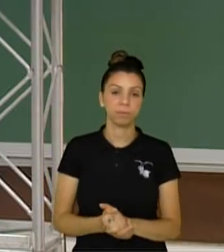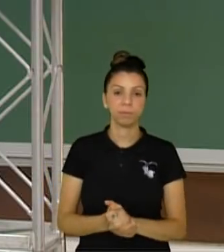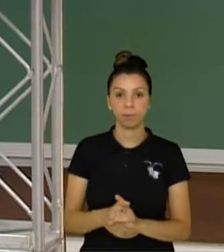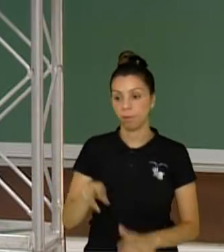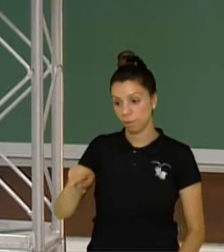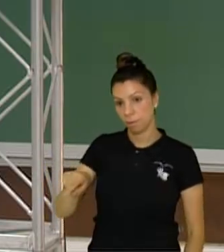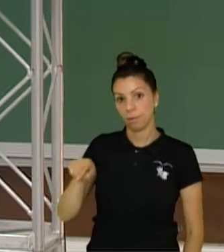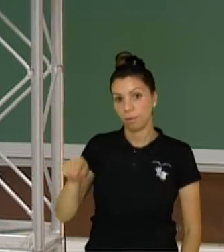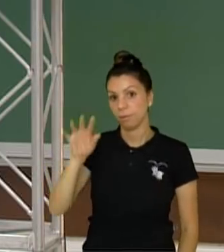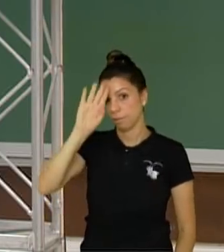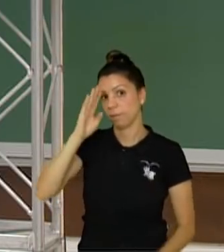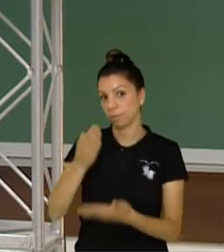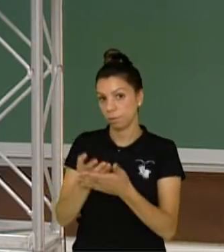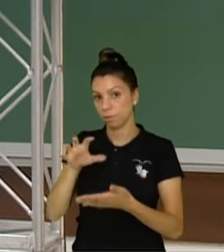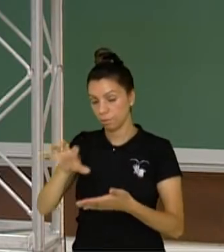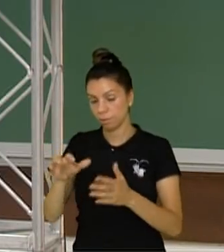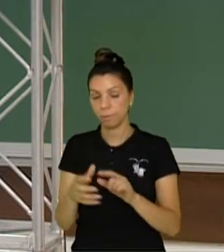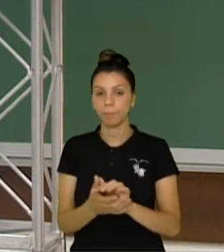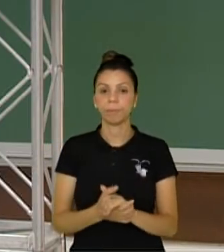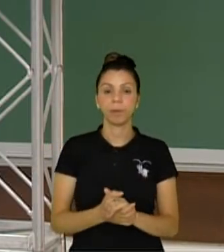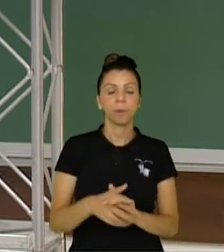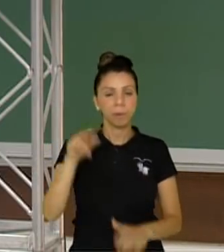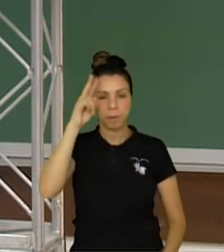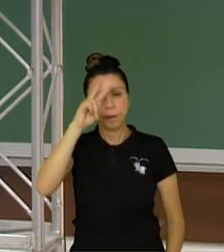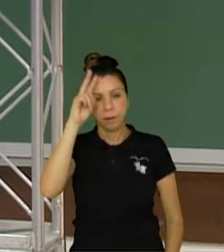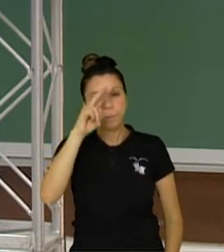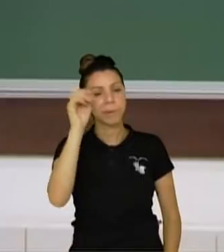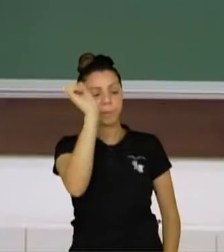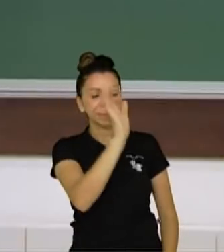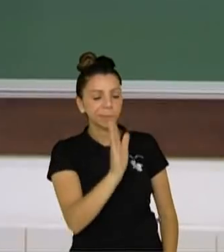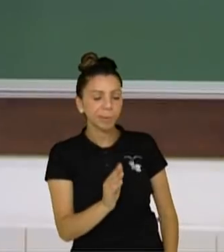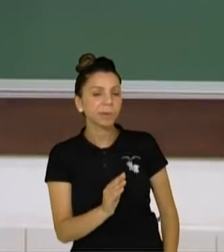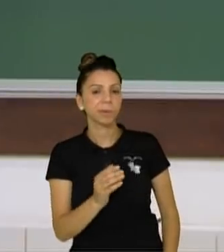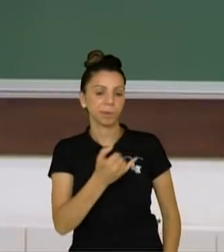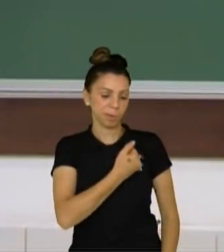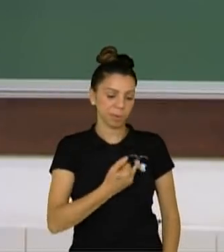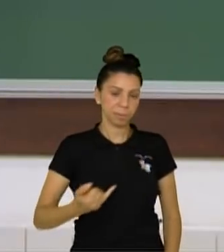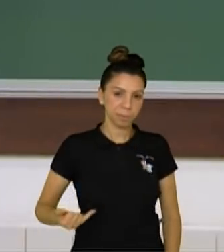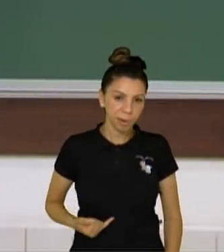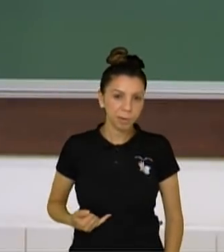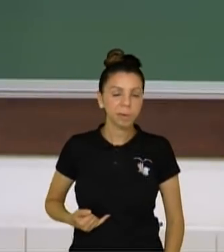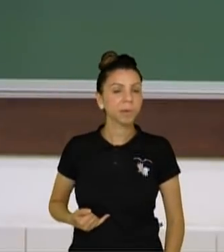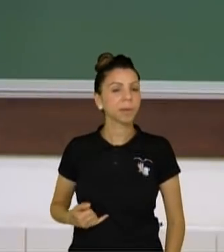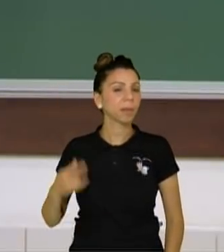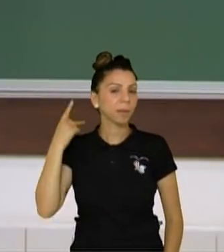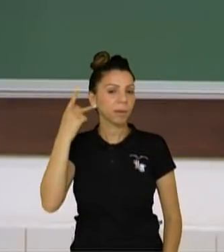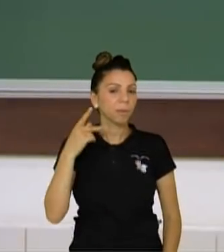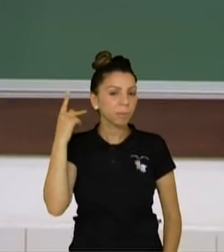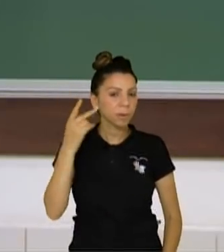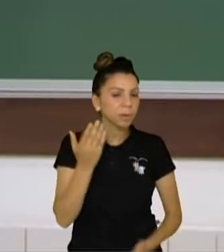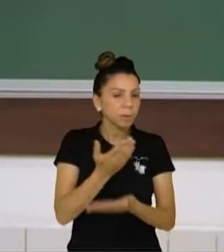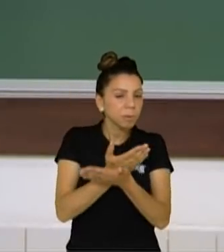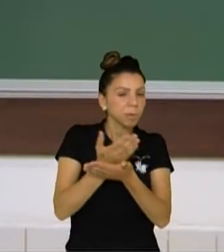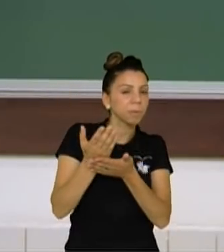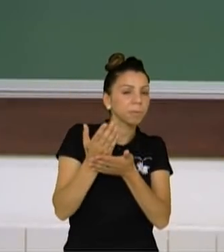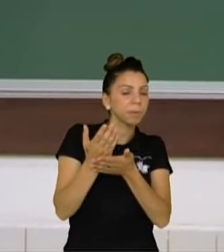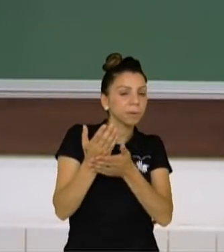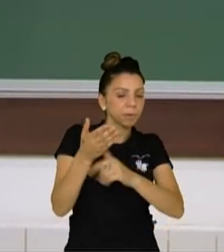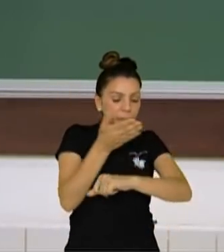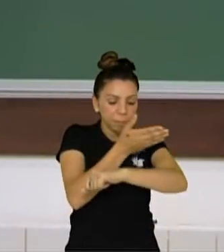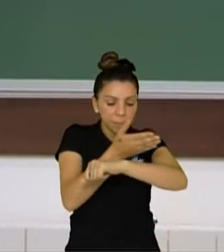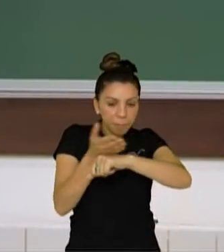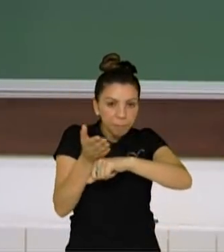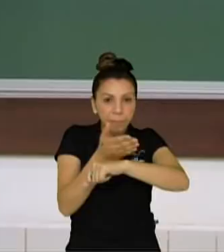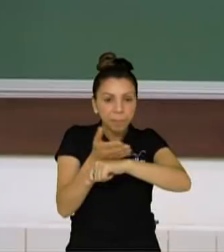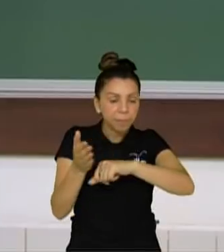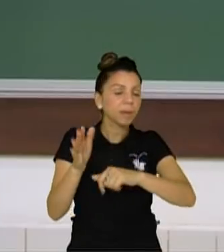esteja lembrando sobre Brasil Império, sobre as políticas de branqueamento. Pois é, a gente já trocou um pouco